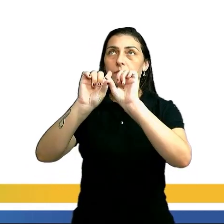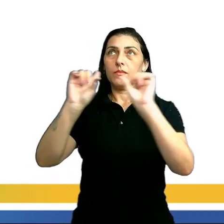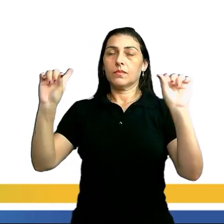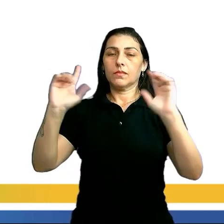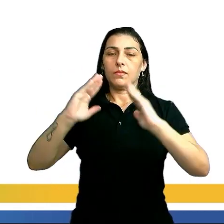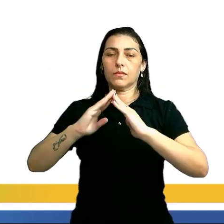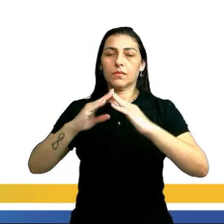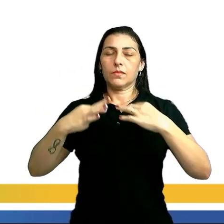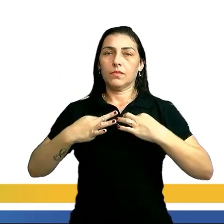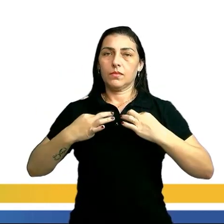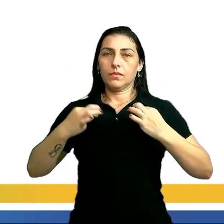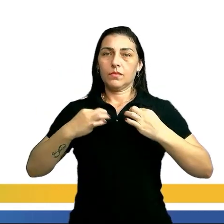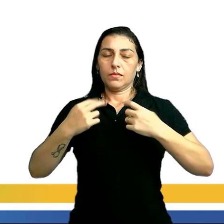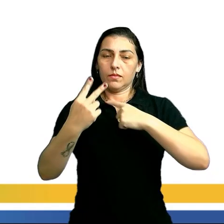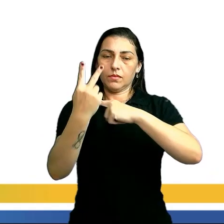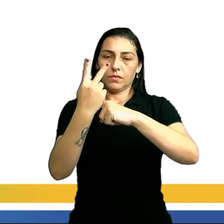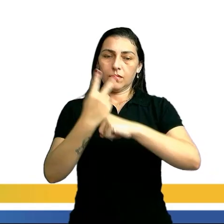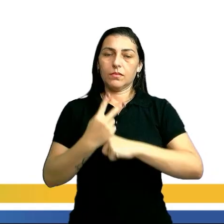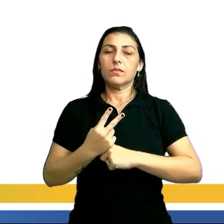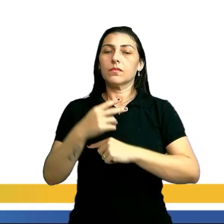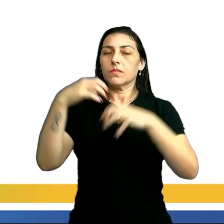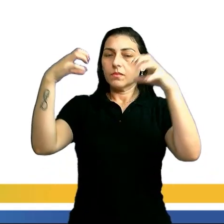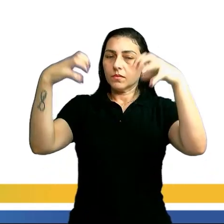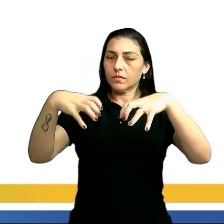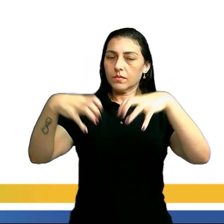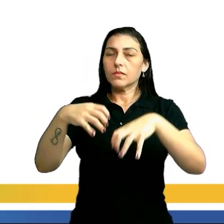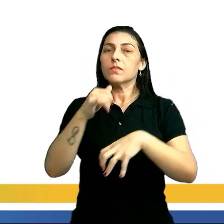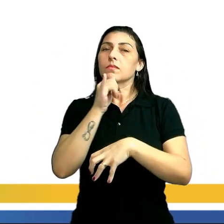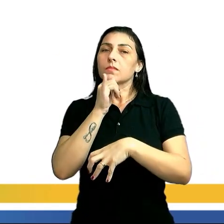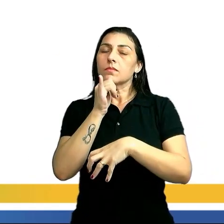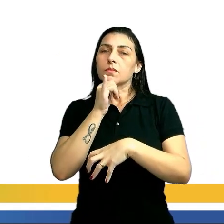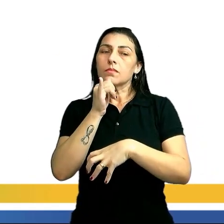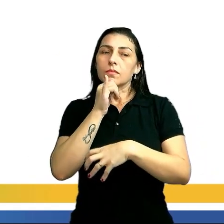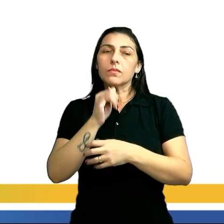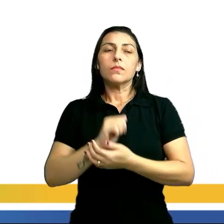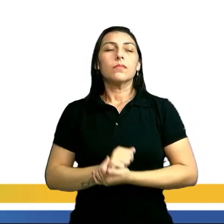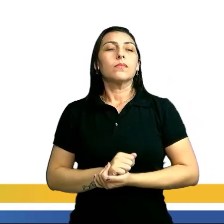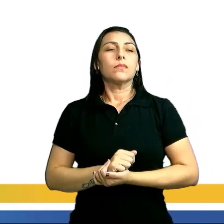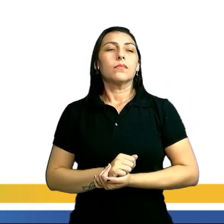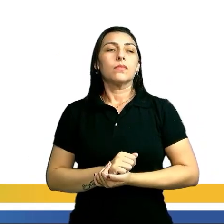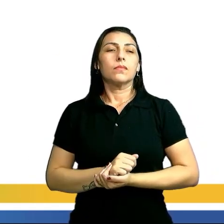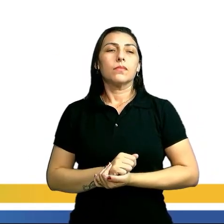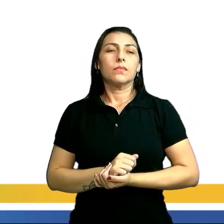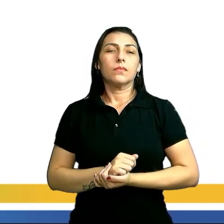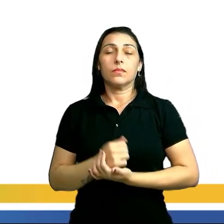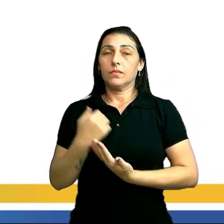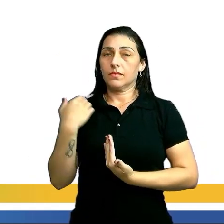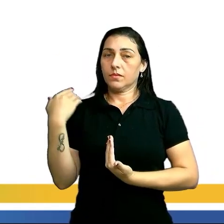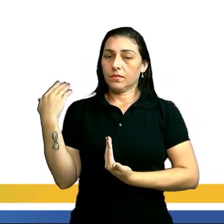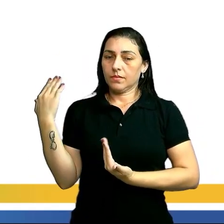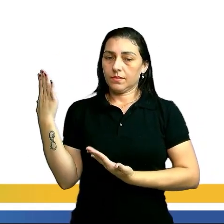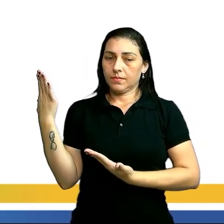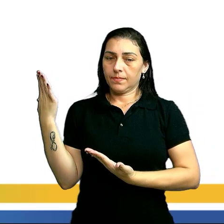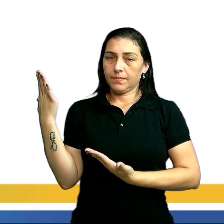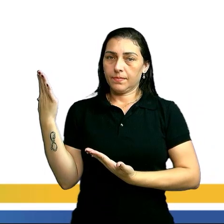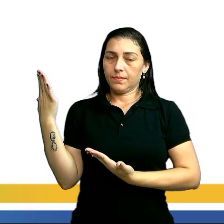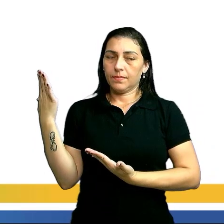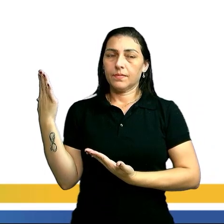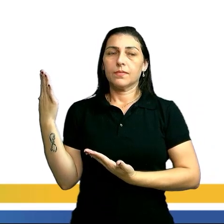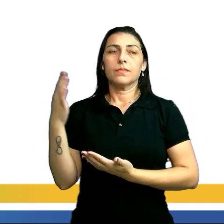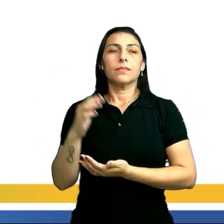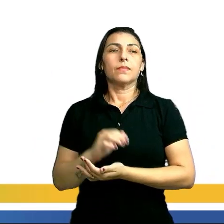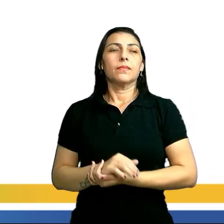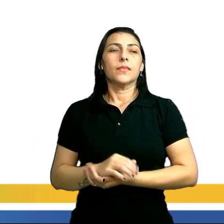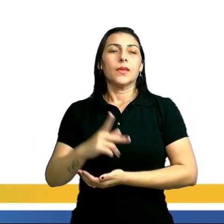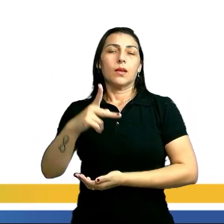né, roupas para proteger a gente da chuva, por exemplo, que é impermeável, certo? Outro exemplo seria o